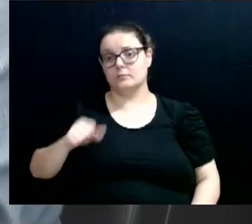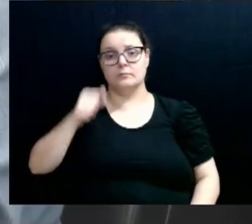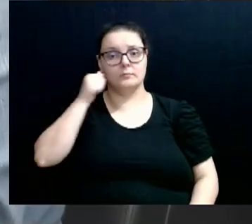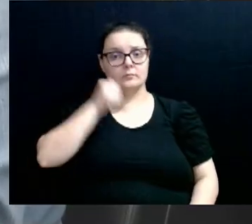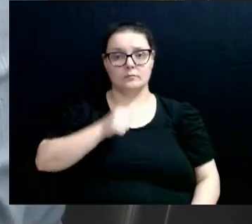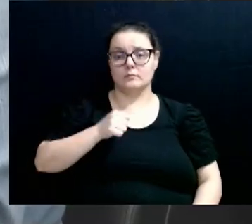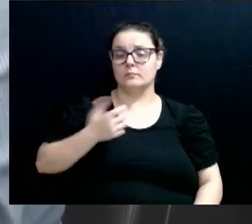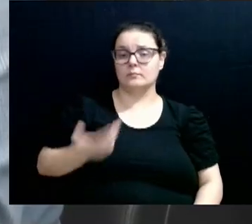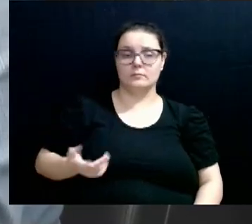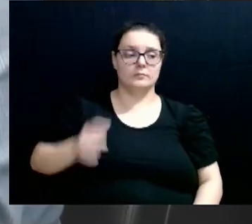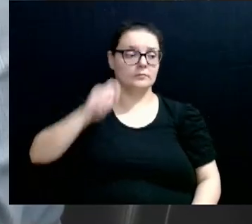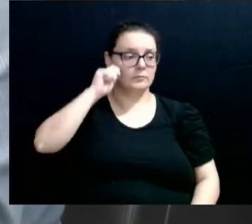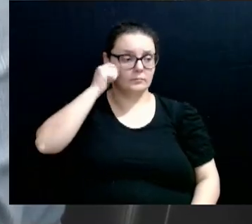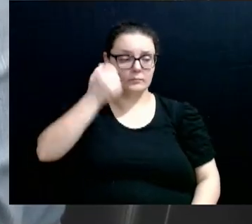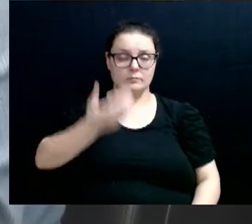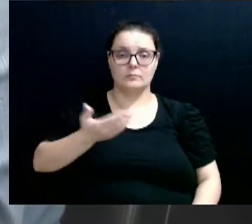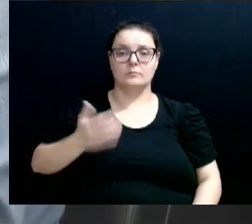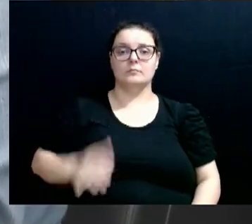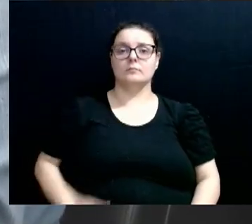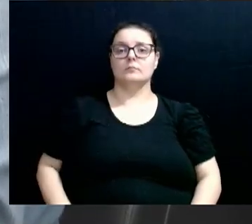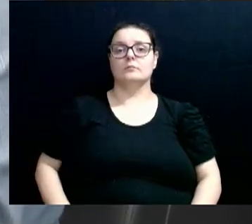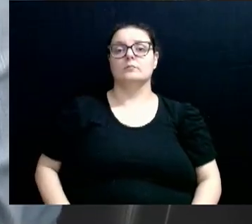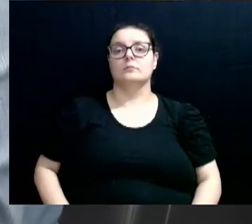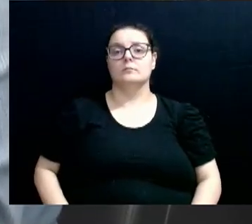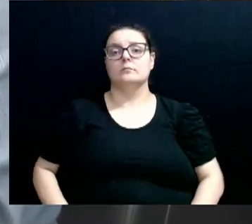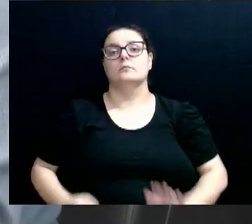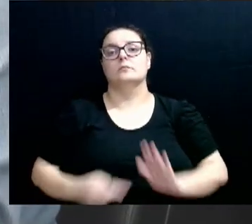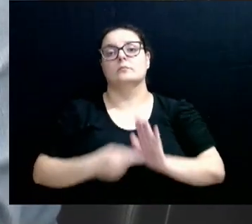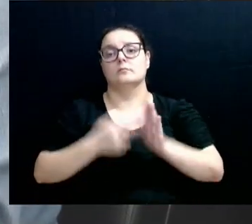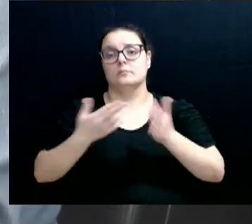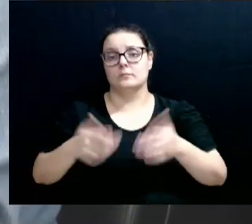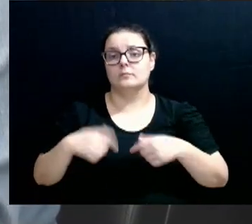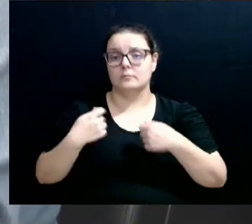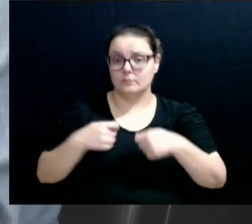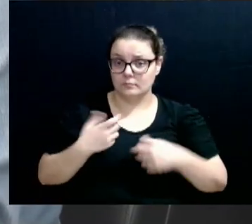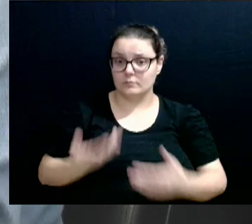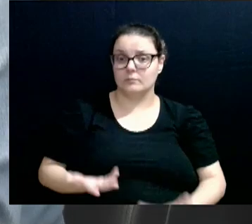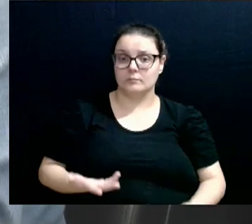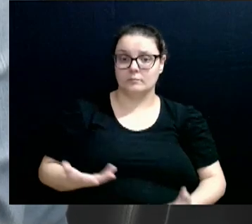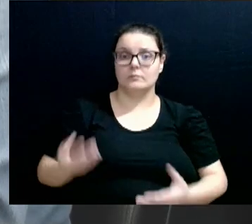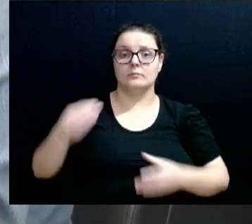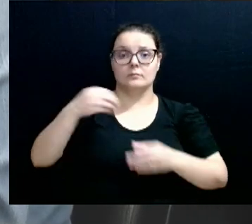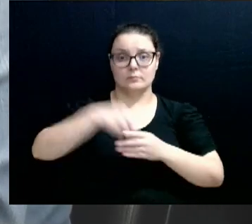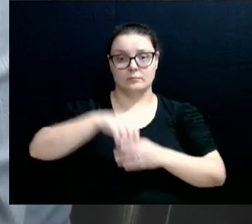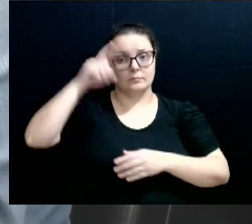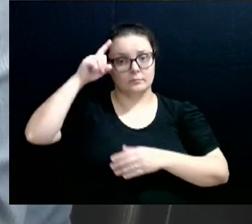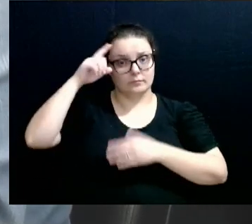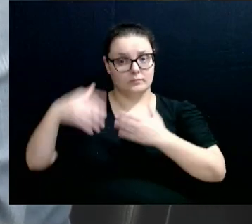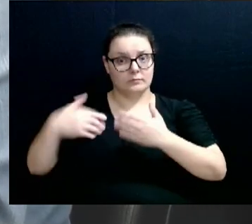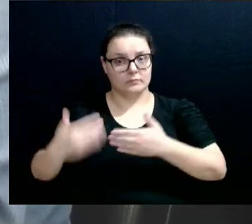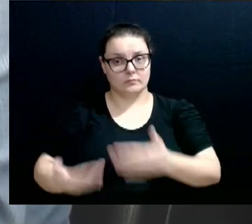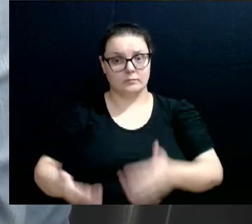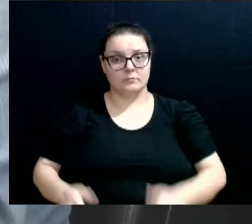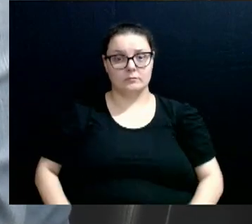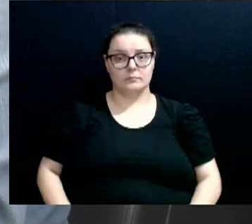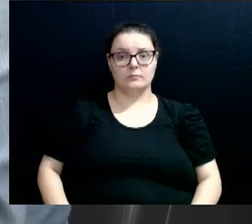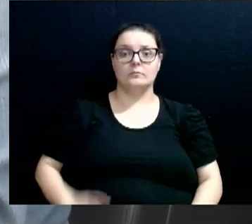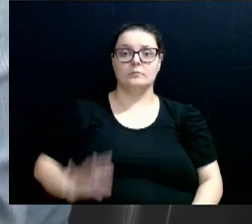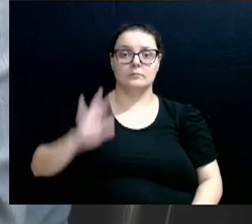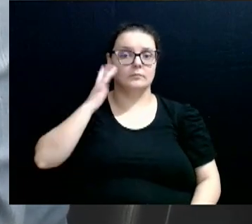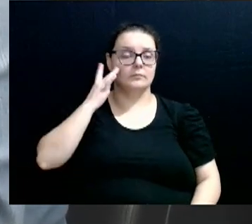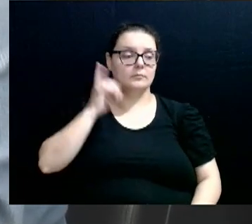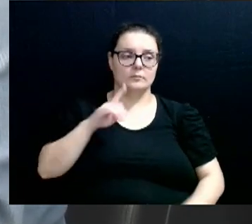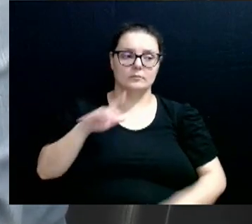enfim, essa representatividade que eu falei para você, ela precisa estar também presente aí. Mas eu acho que não é um movimento,